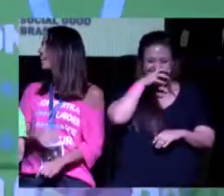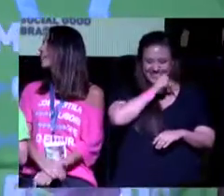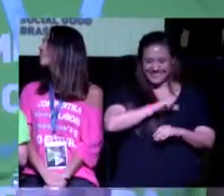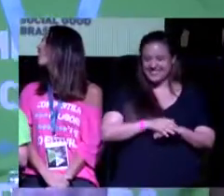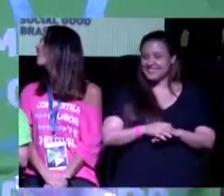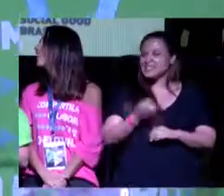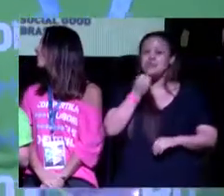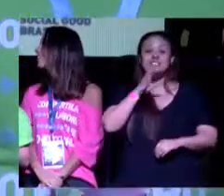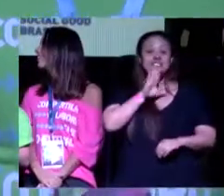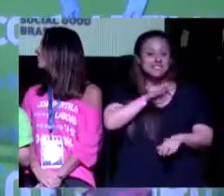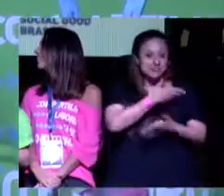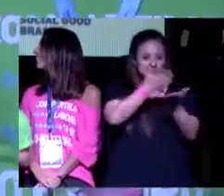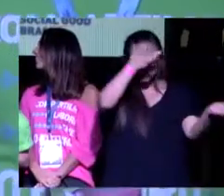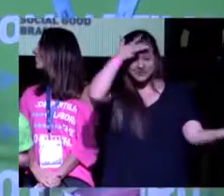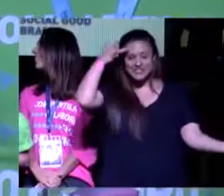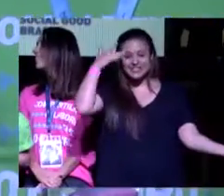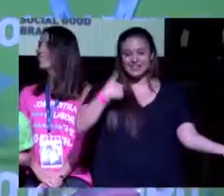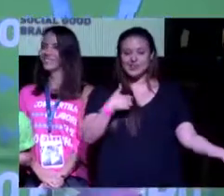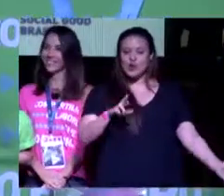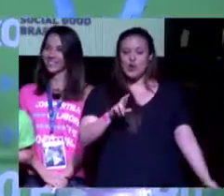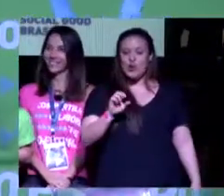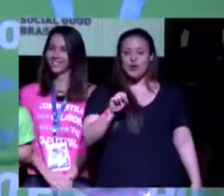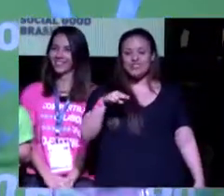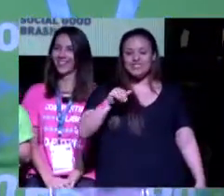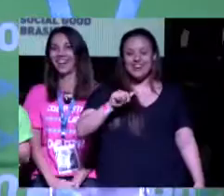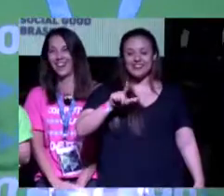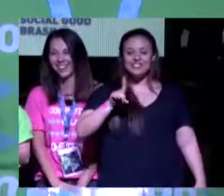Boa tarde, pessoal. Eu sou o Ronaldinho.